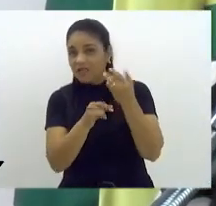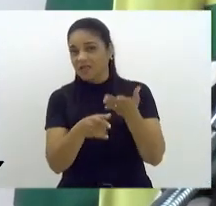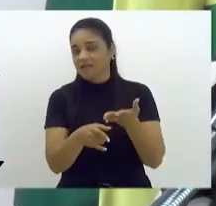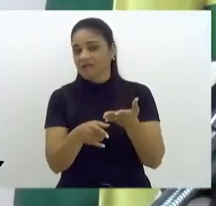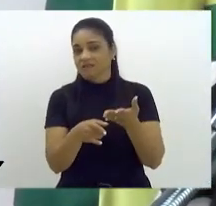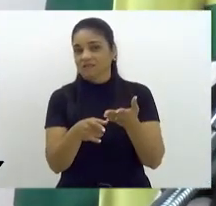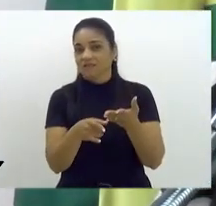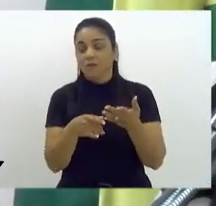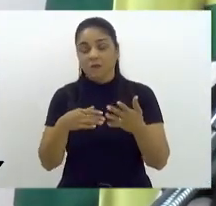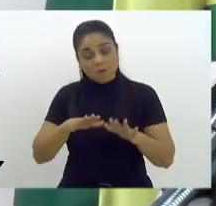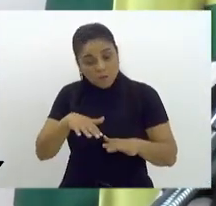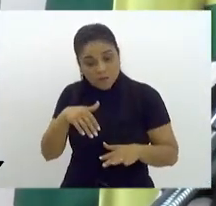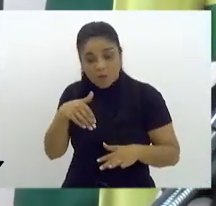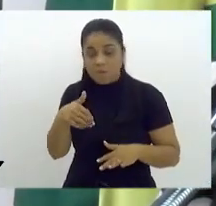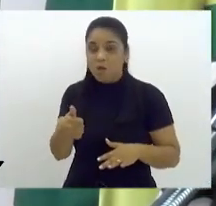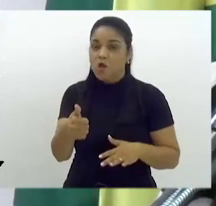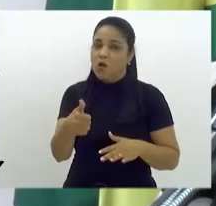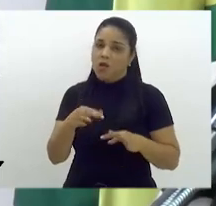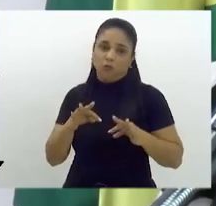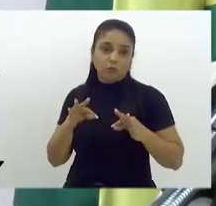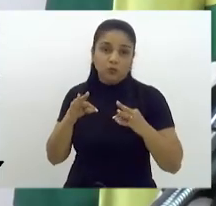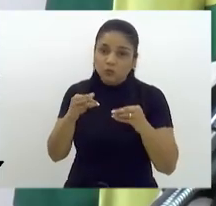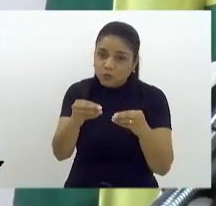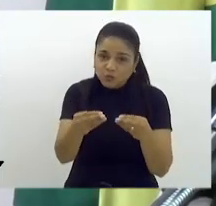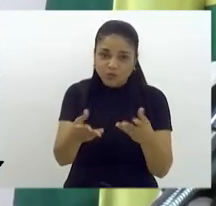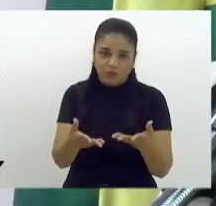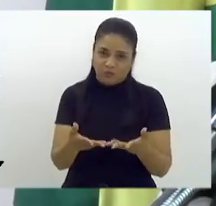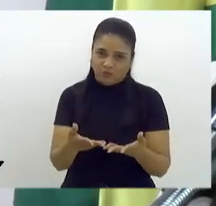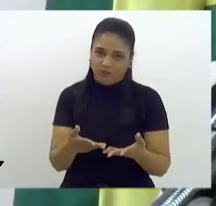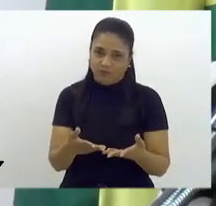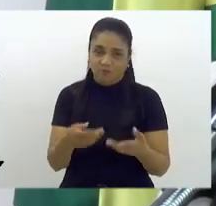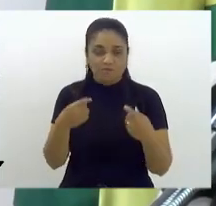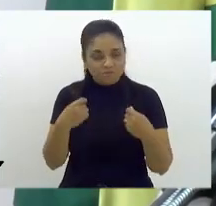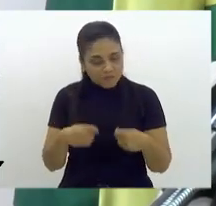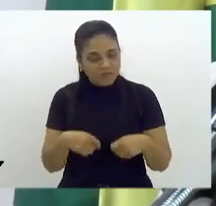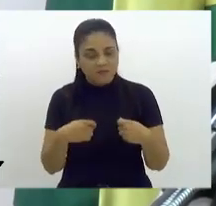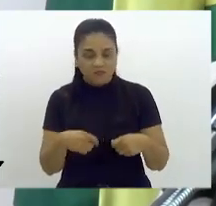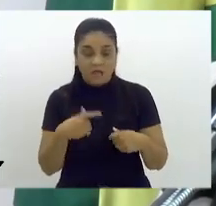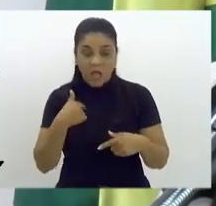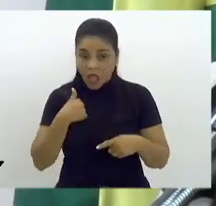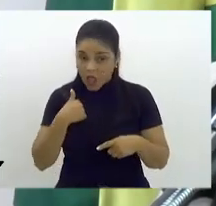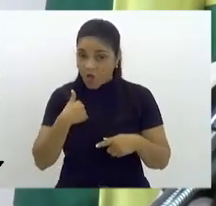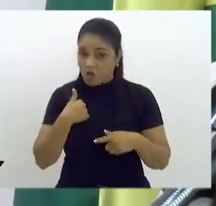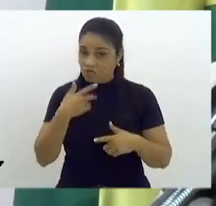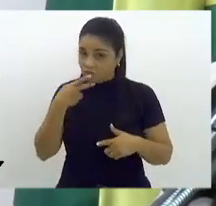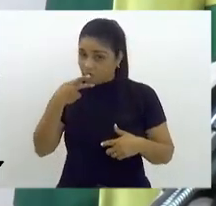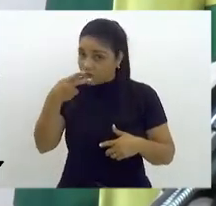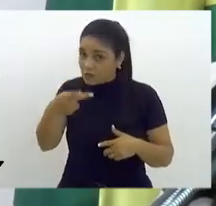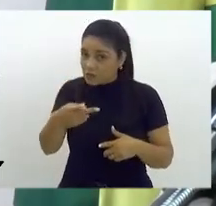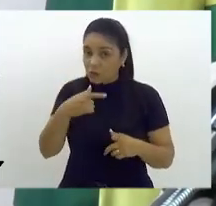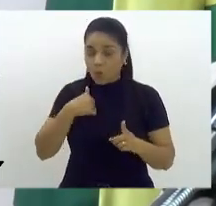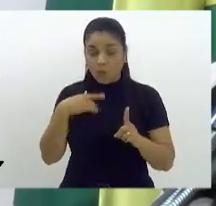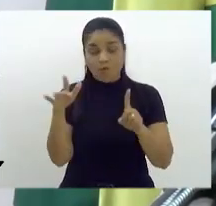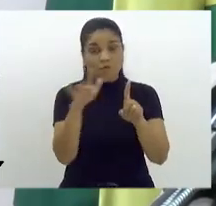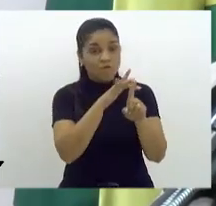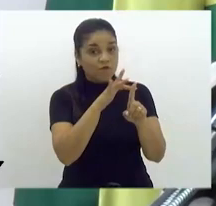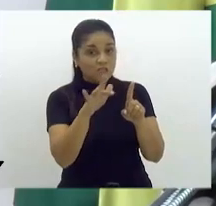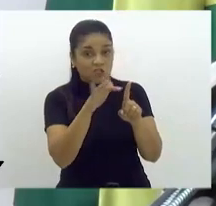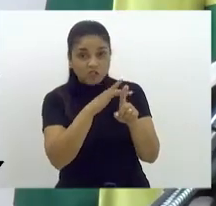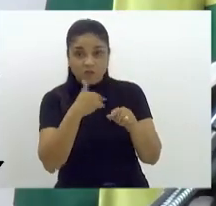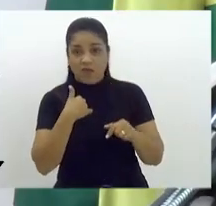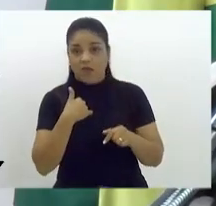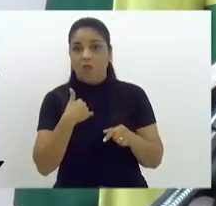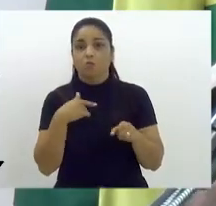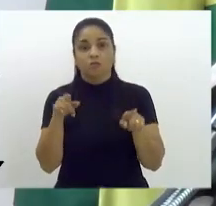mas para melhorar um a gente tem que melhorar tudo então eu tô falando como vítima eu não tô dando aqui uma trela e com uma pessoa